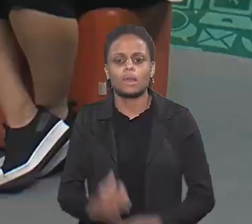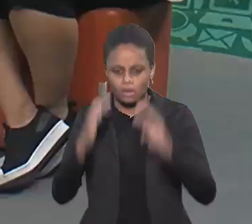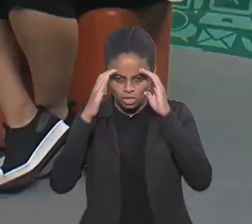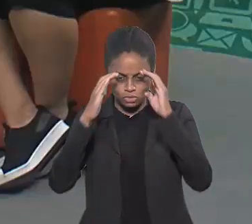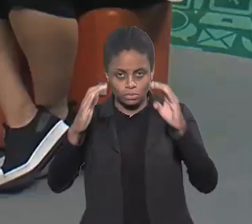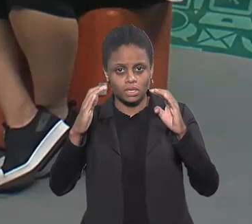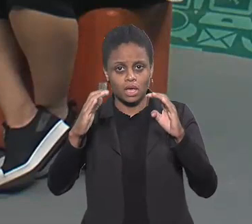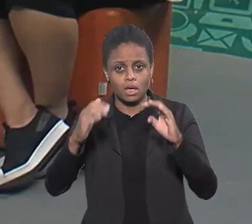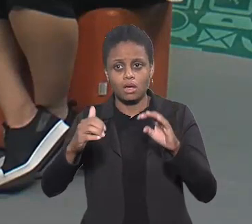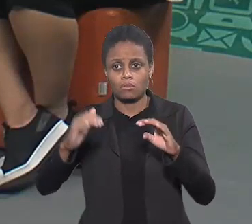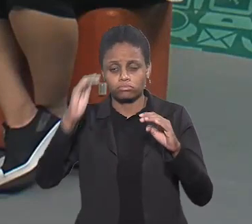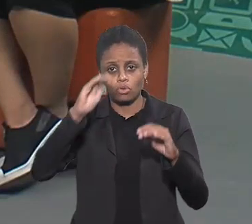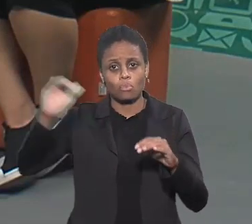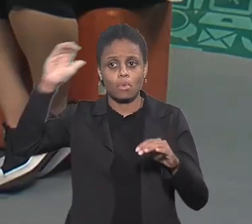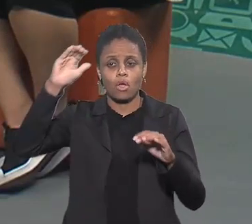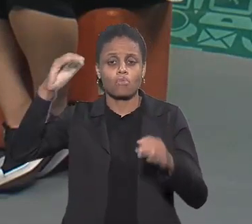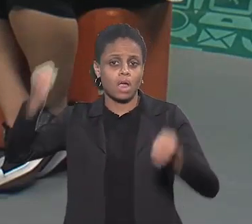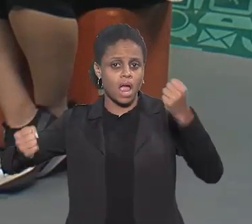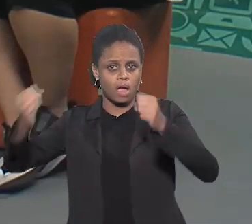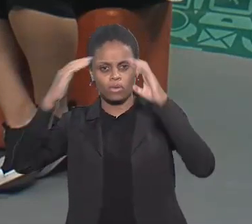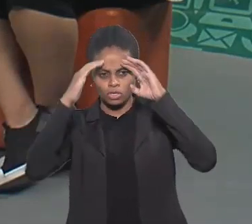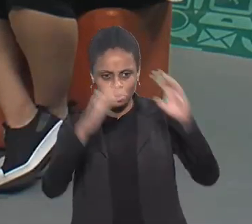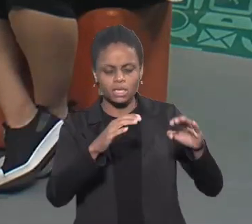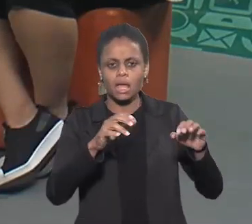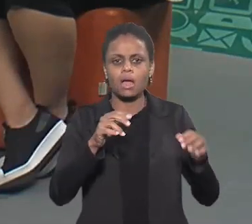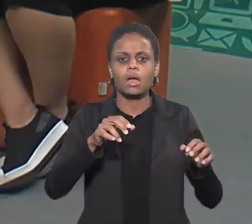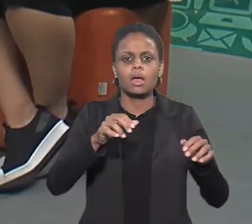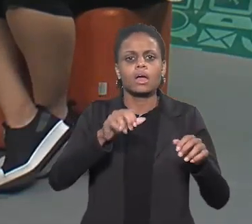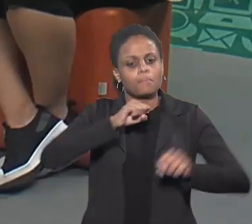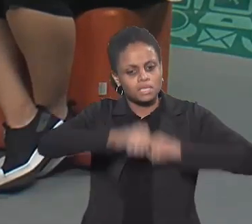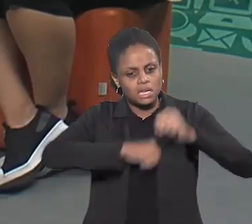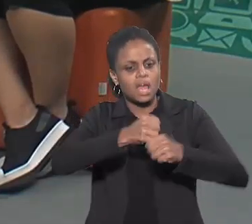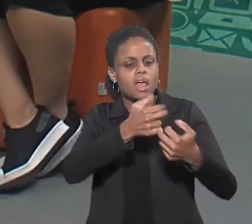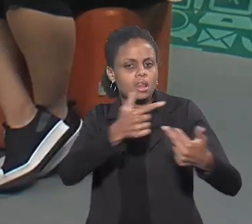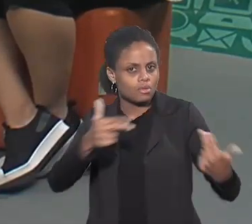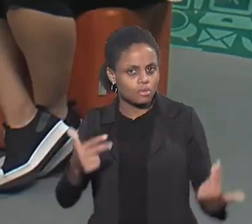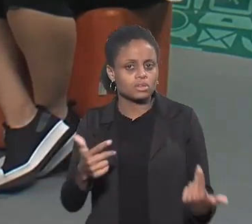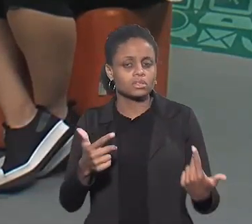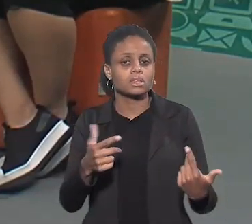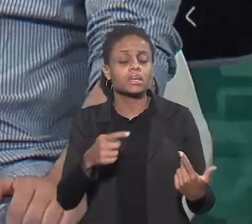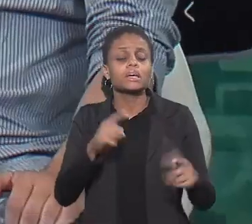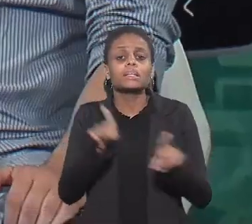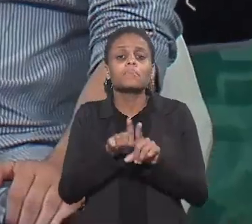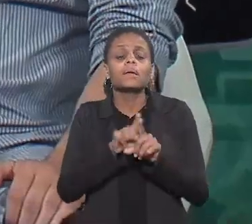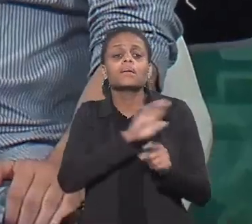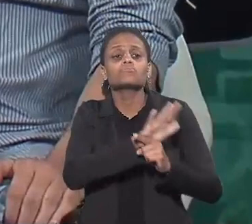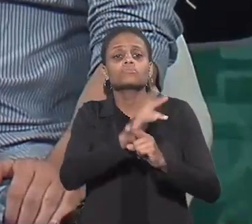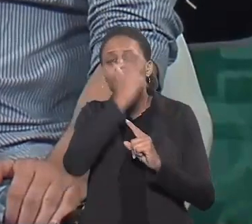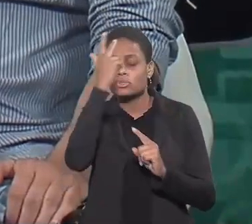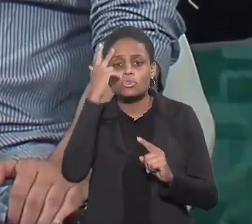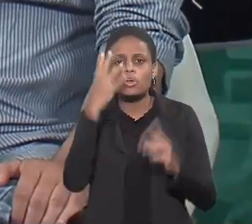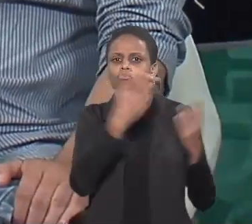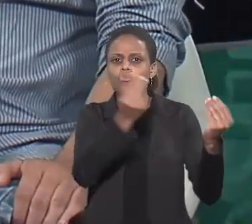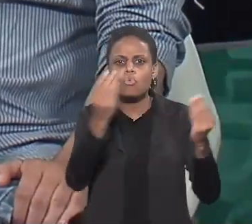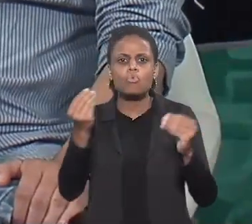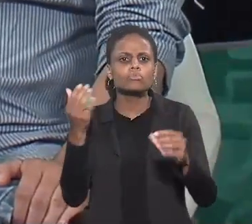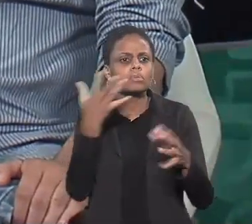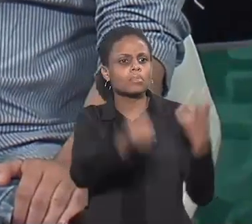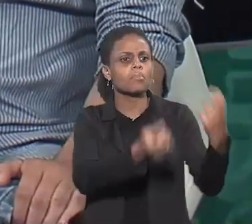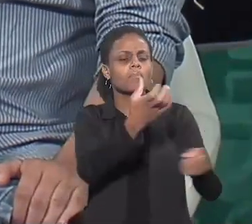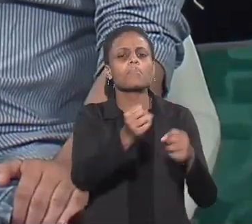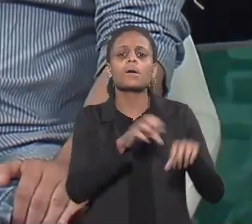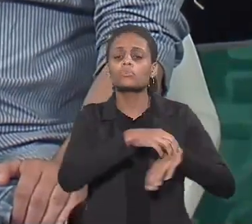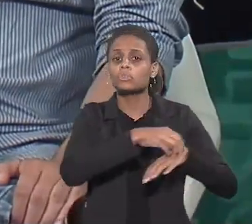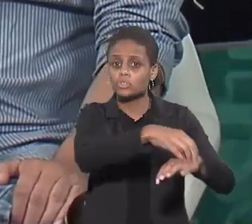para o maior respeitar o menor, para que mais pessoas utilizem esse tipo de transporte que é sustentável, né? Acho que isso é a grande